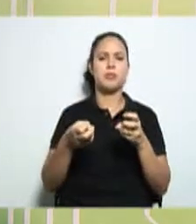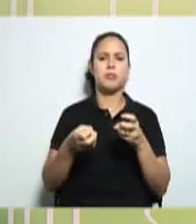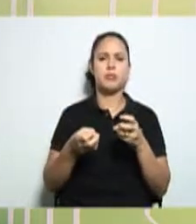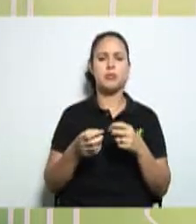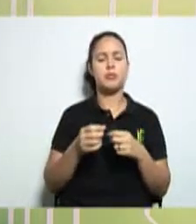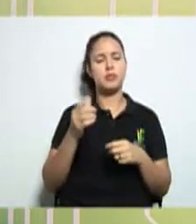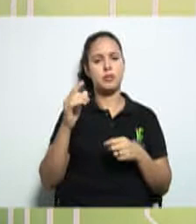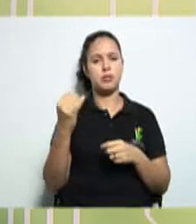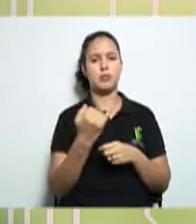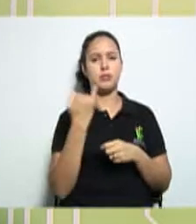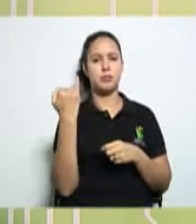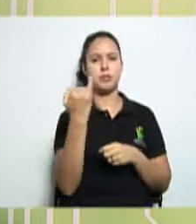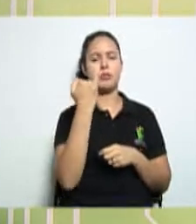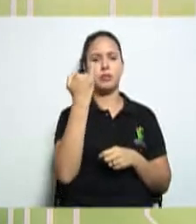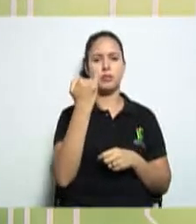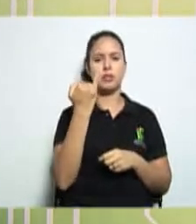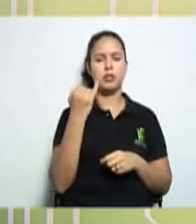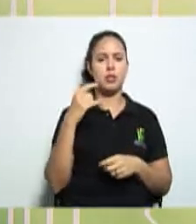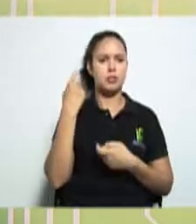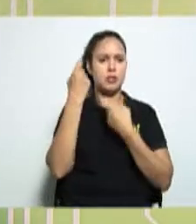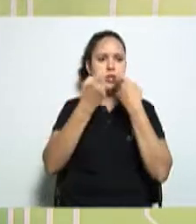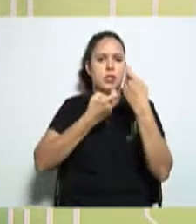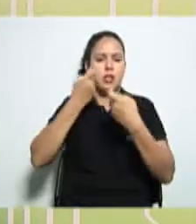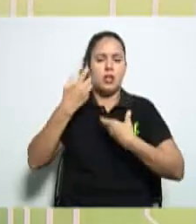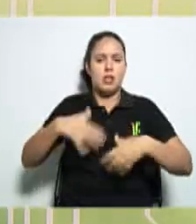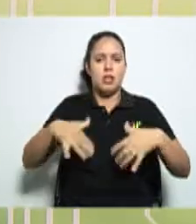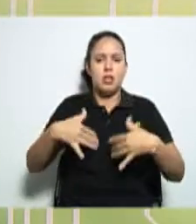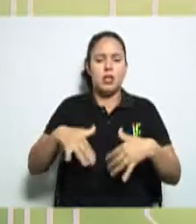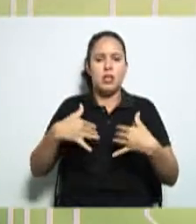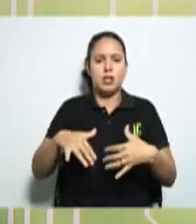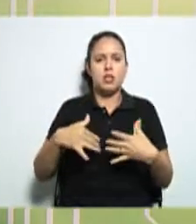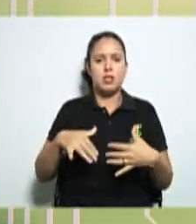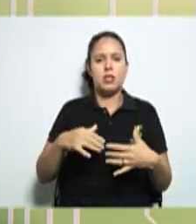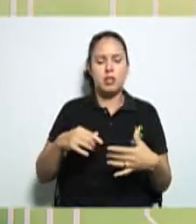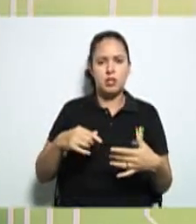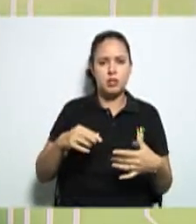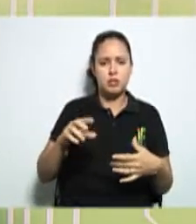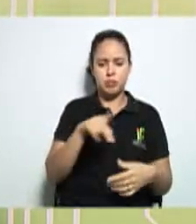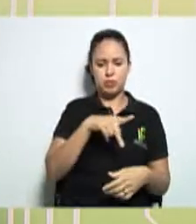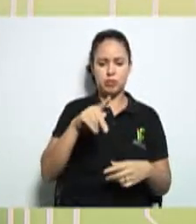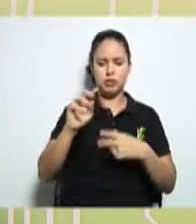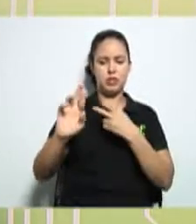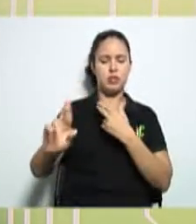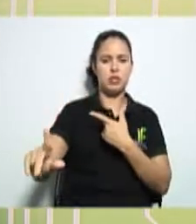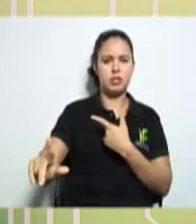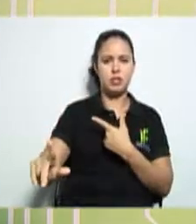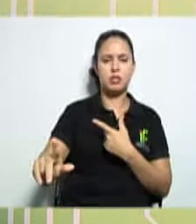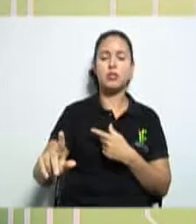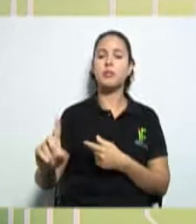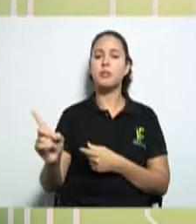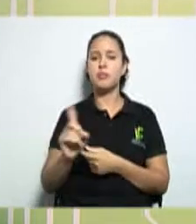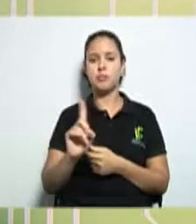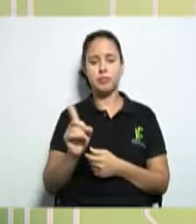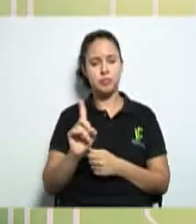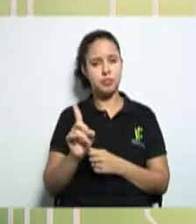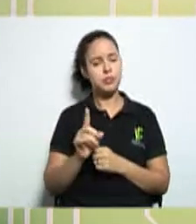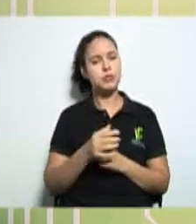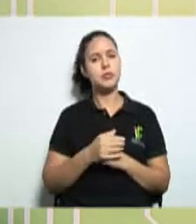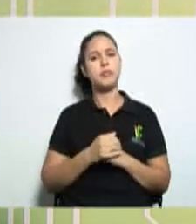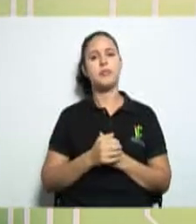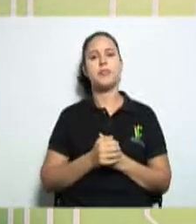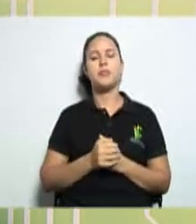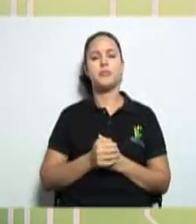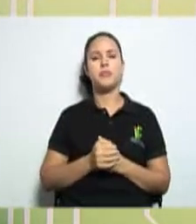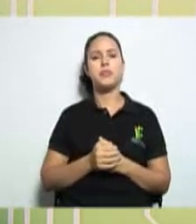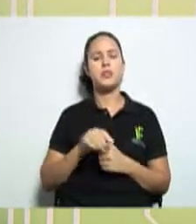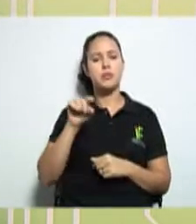Então é importante aí, não se preocupe, o professor falou lá que estava e eu coloquei uma palavra diferente. Muitas vezes não é